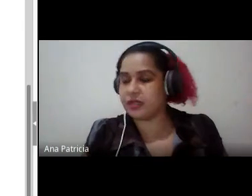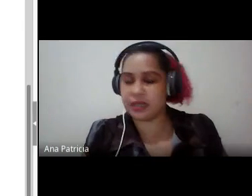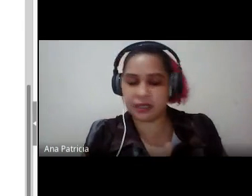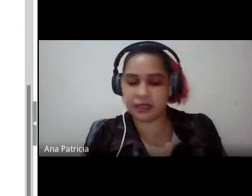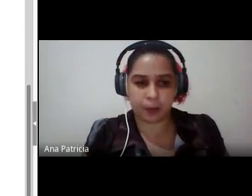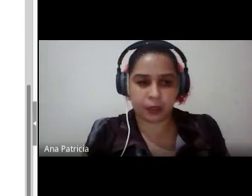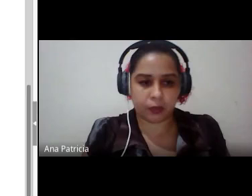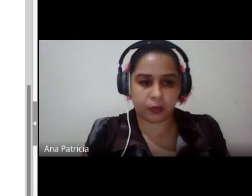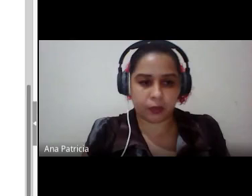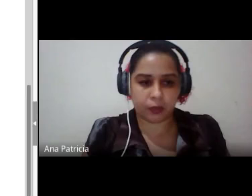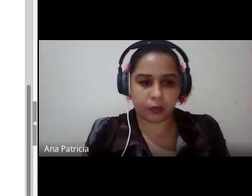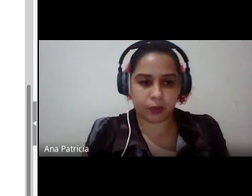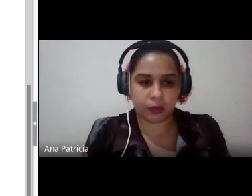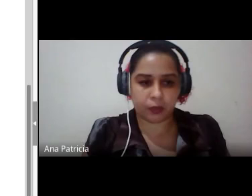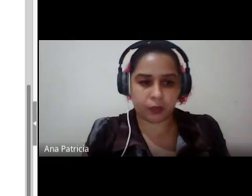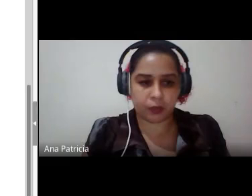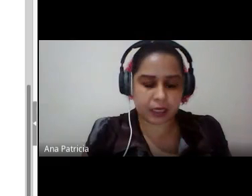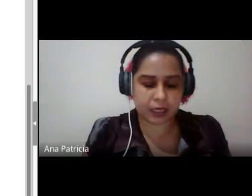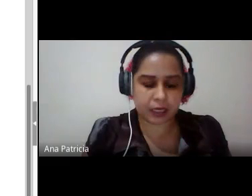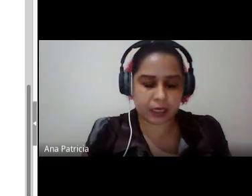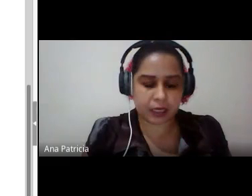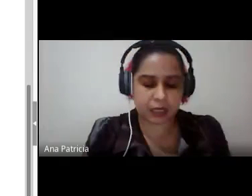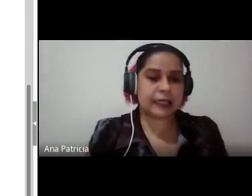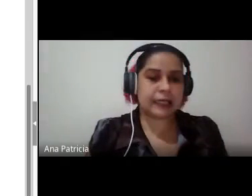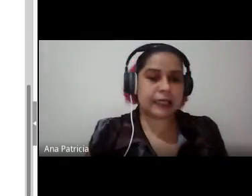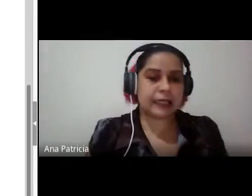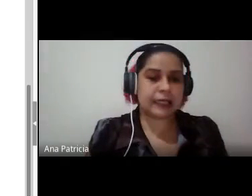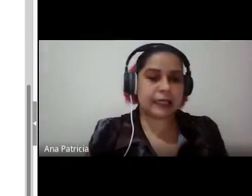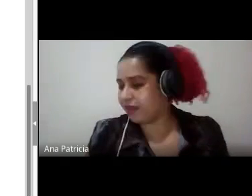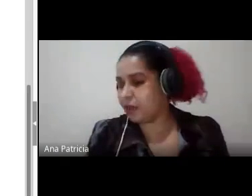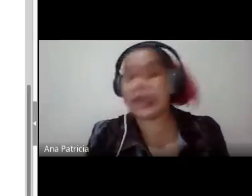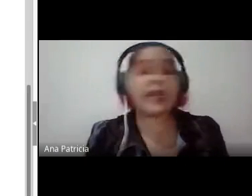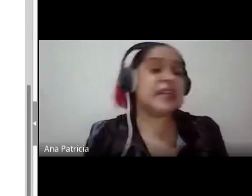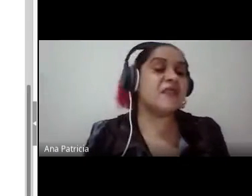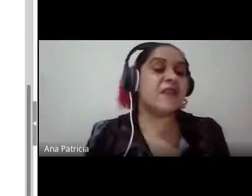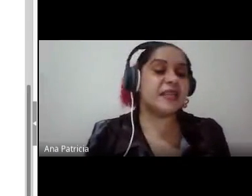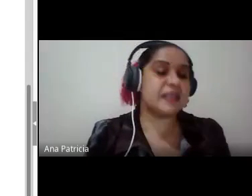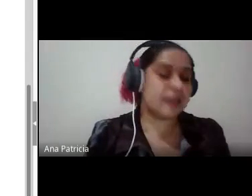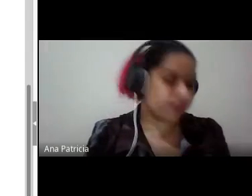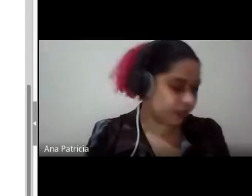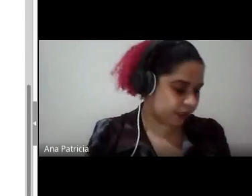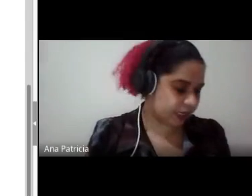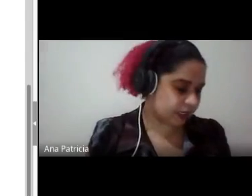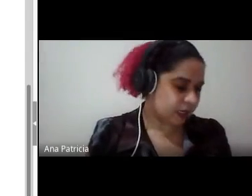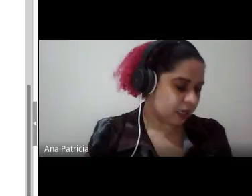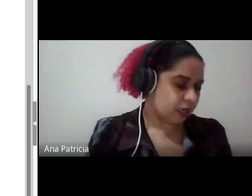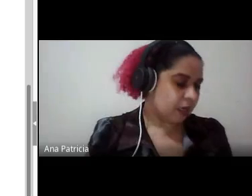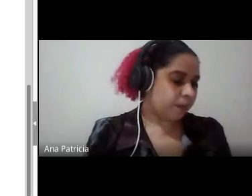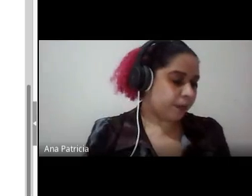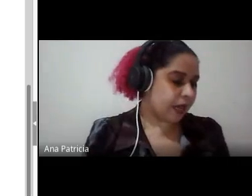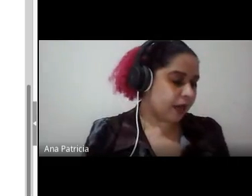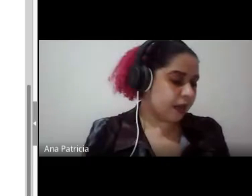que vocês podem conhecer sobre Libras, entender isso aqui vai fazer uma